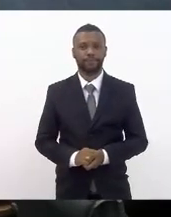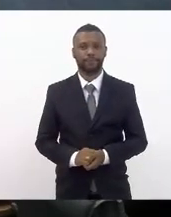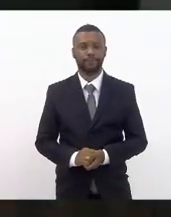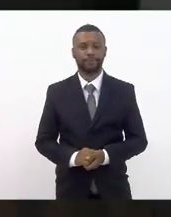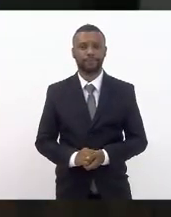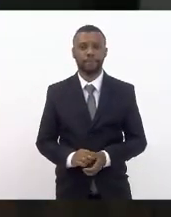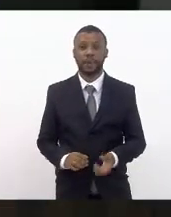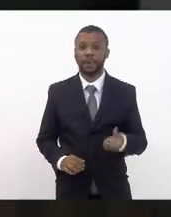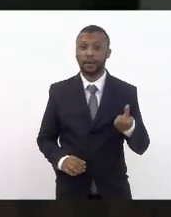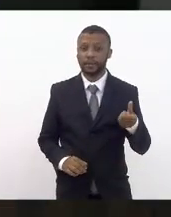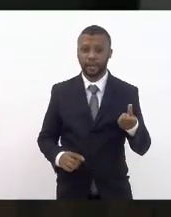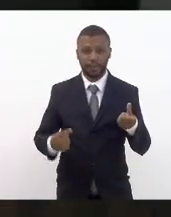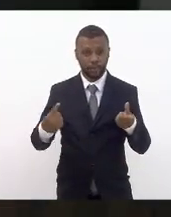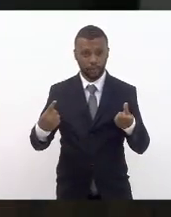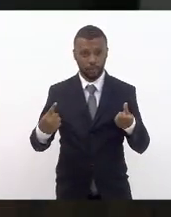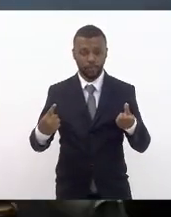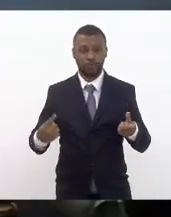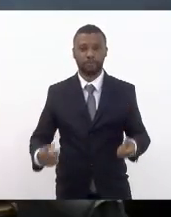6-1.